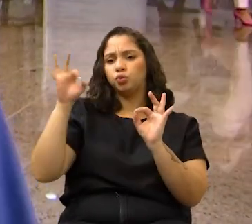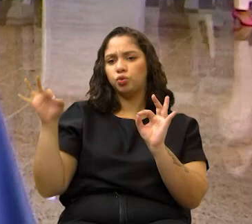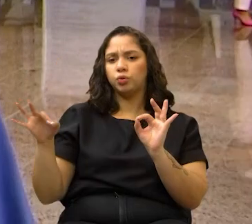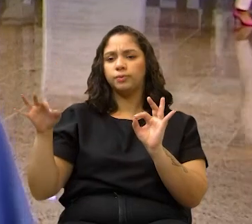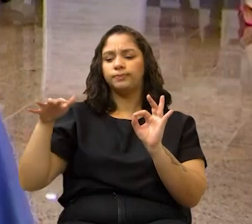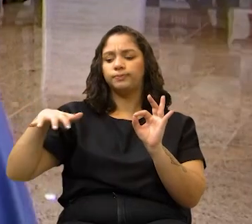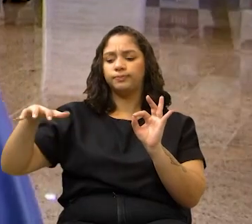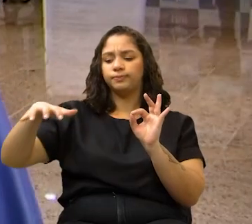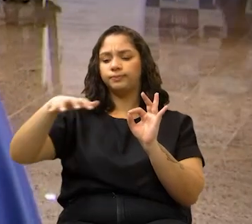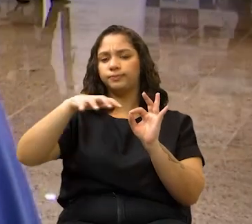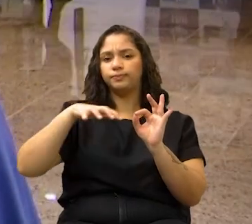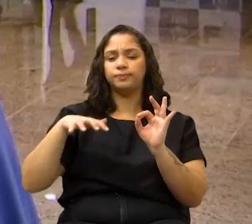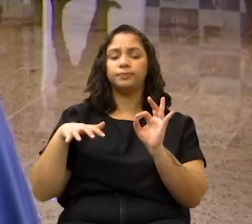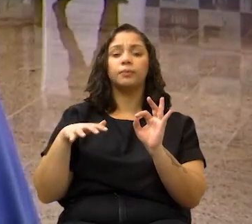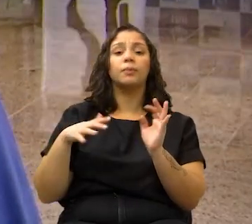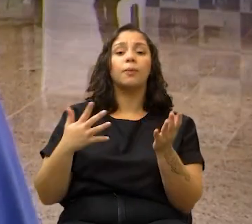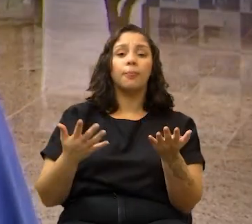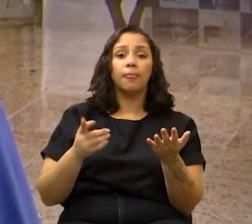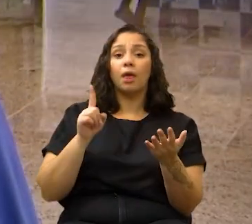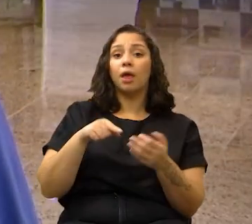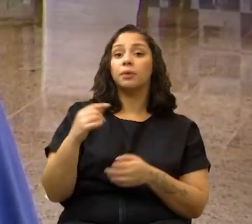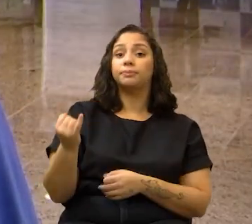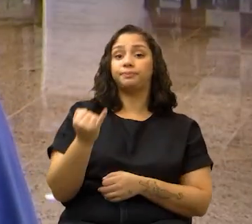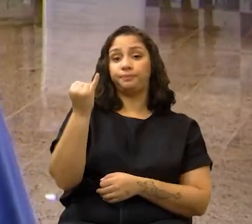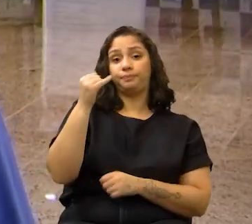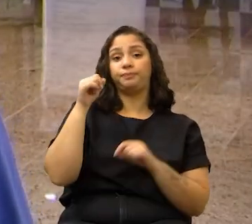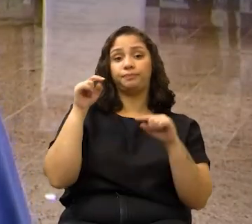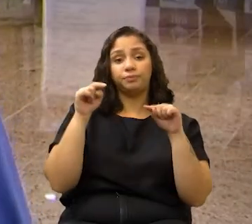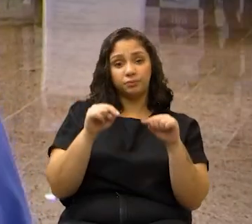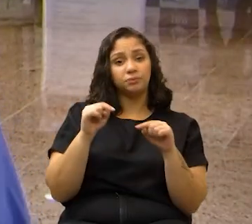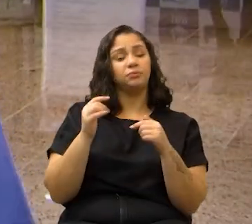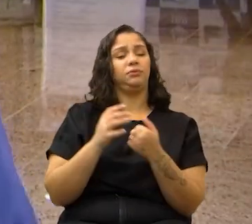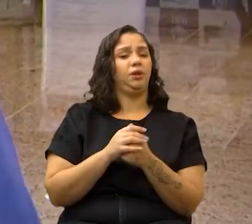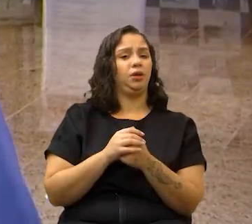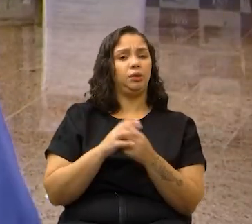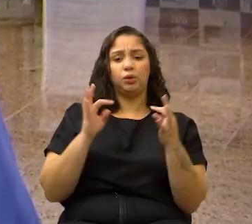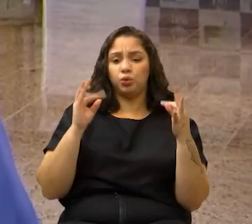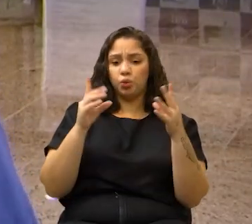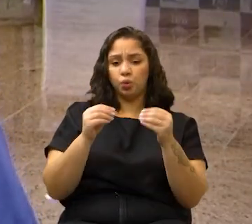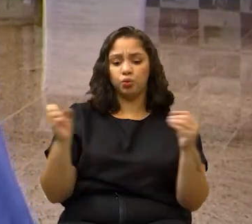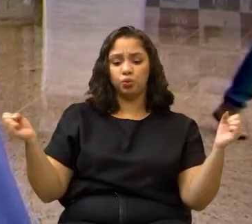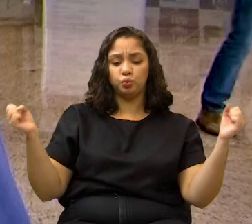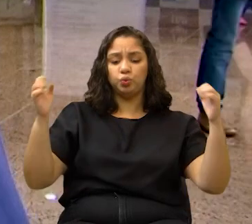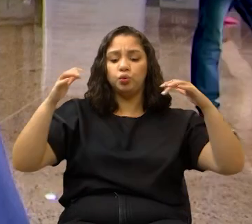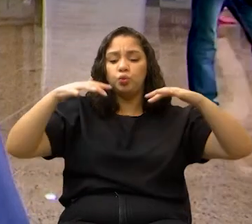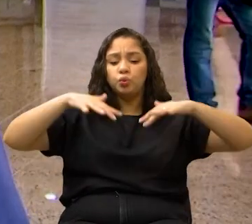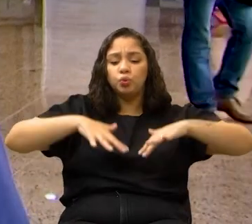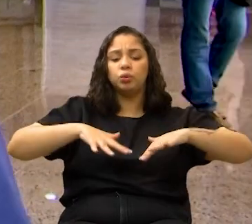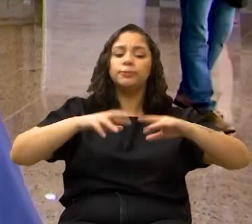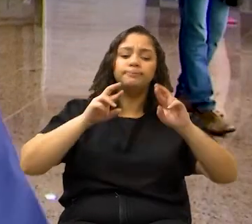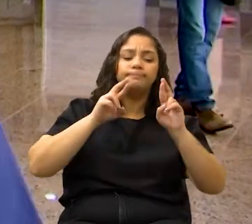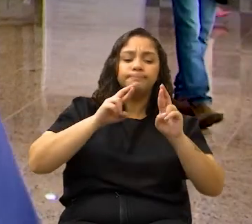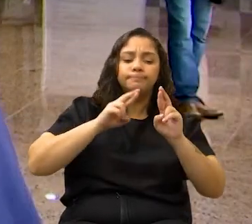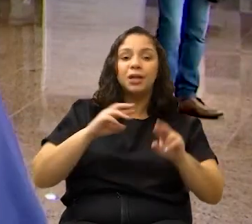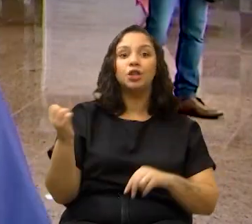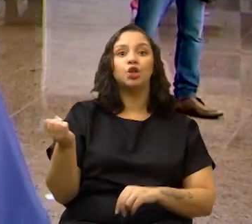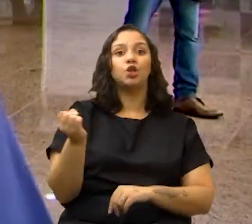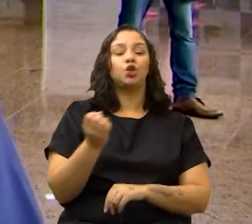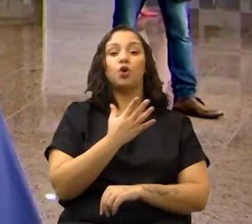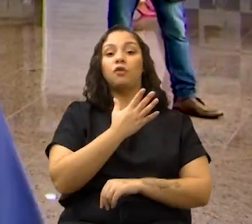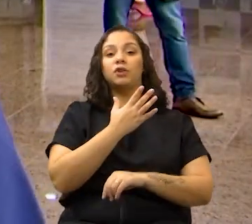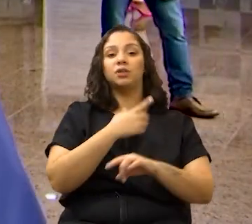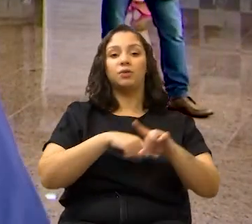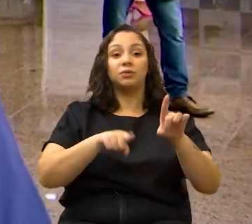de onde estamos aqui. E eu acho que é muito importante isso, Eu acho que todos que vêm para cá vêm com uma expectativa de renovação,